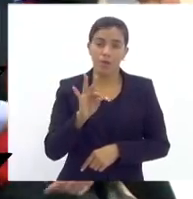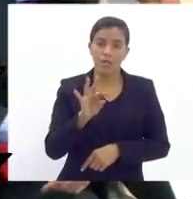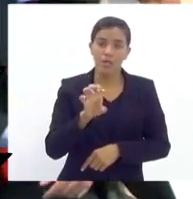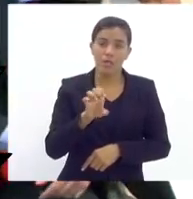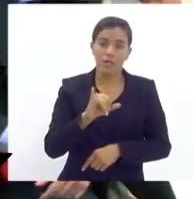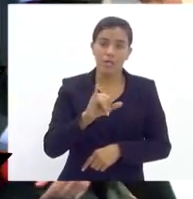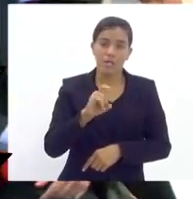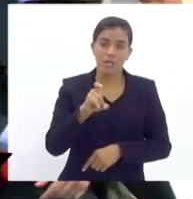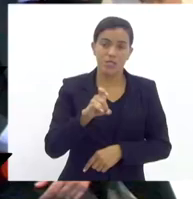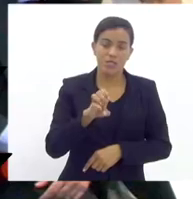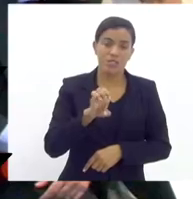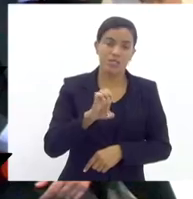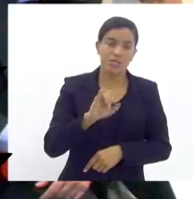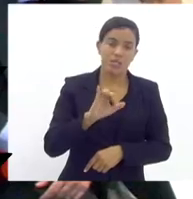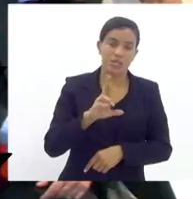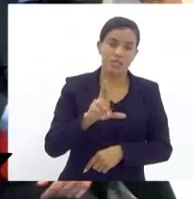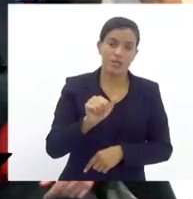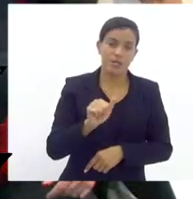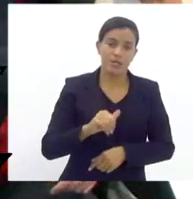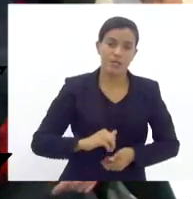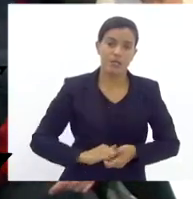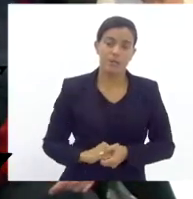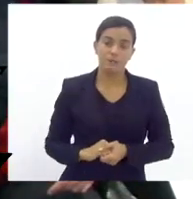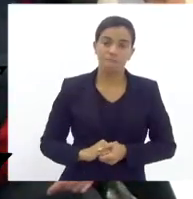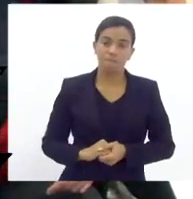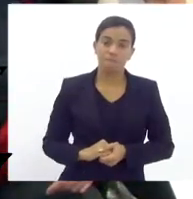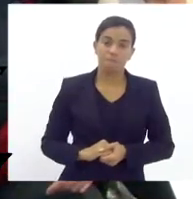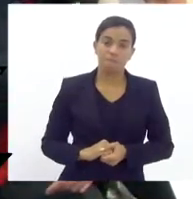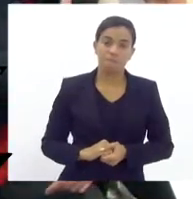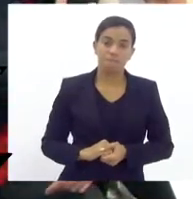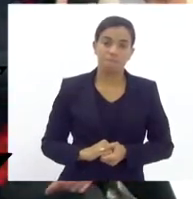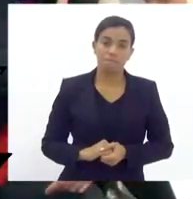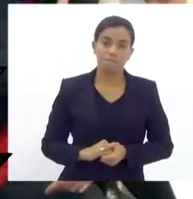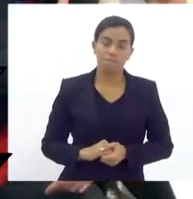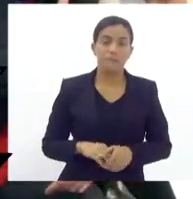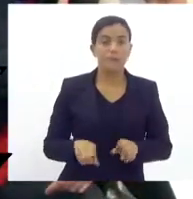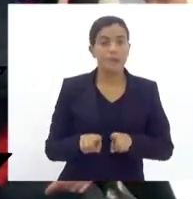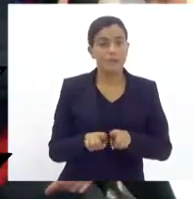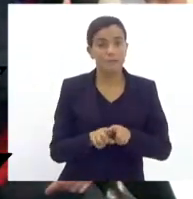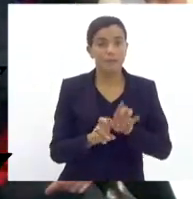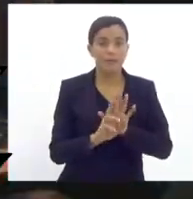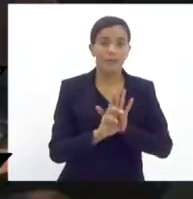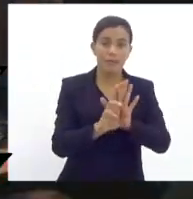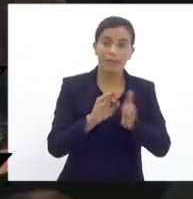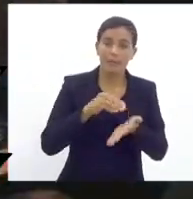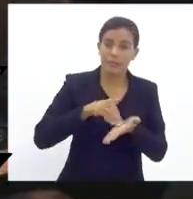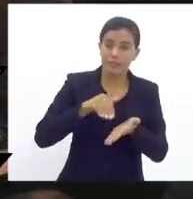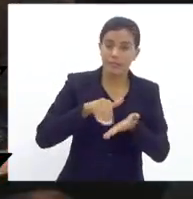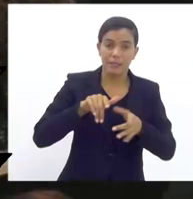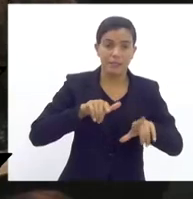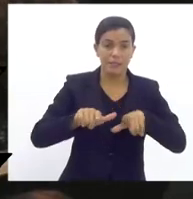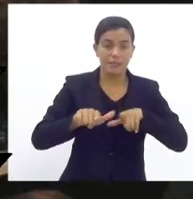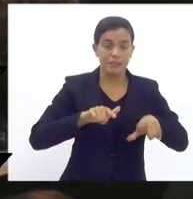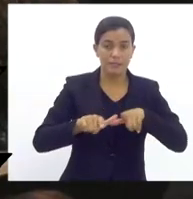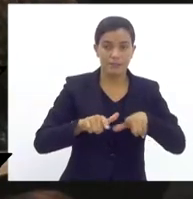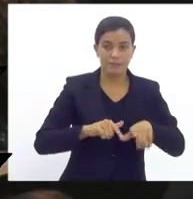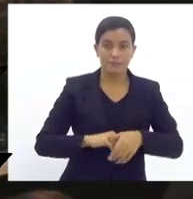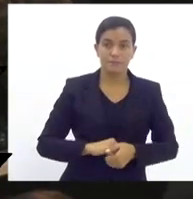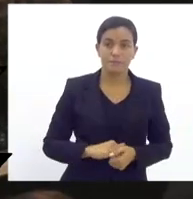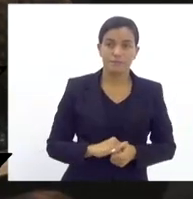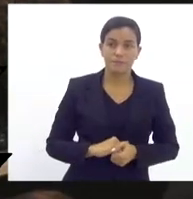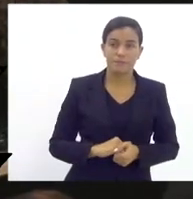aqui da casa seja muito bem vindo Bob e representante da secretaria do trabalho aqui